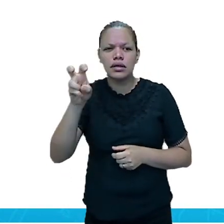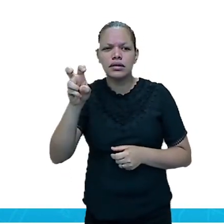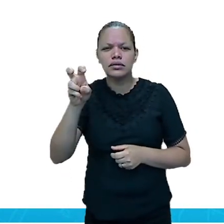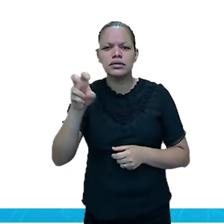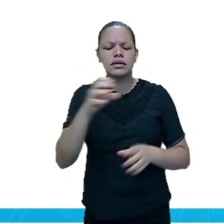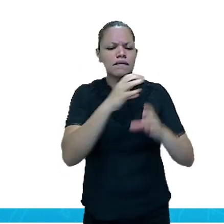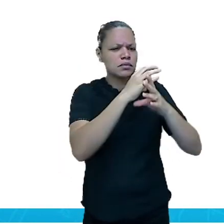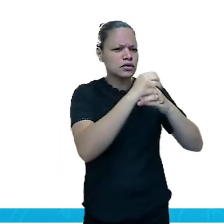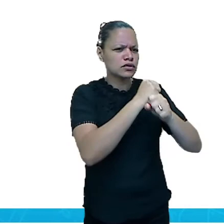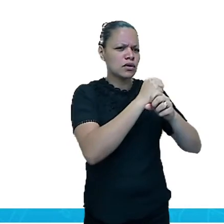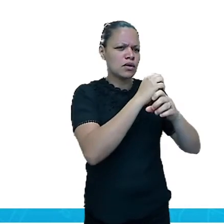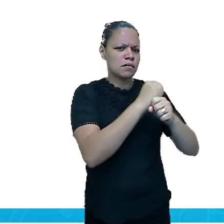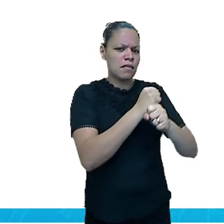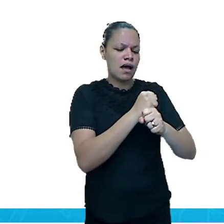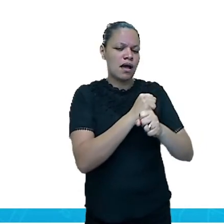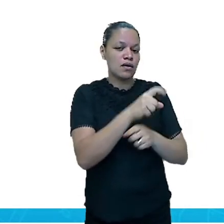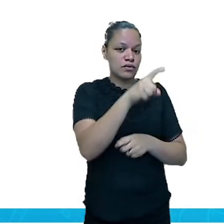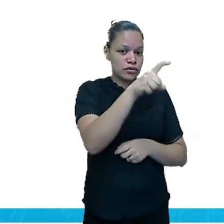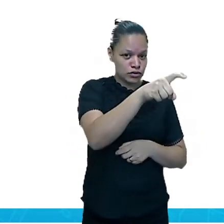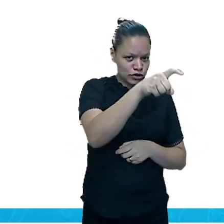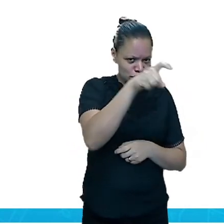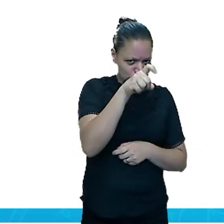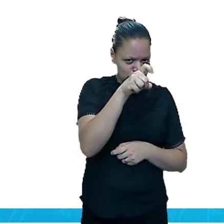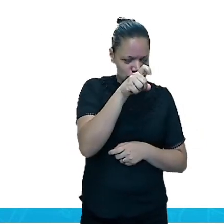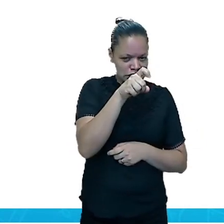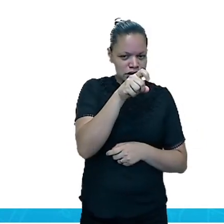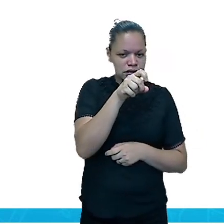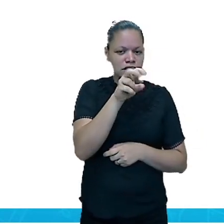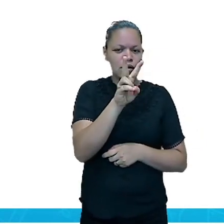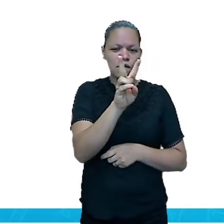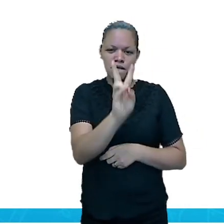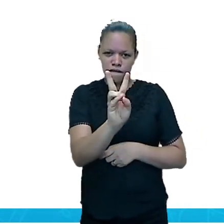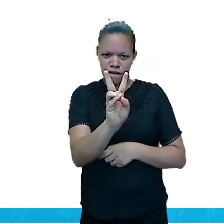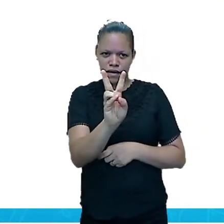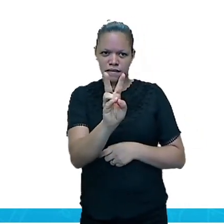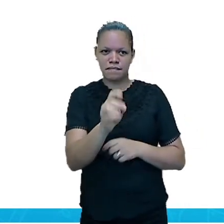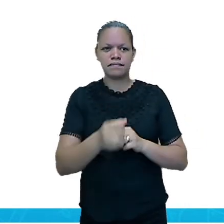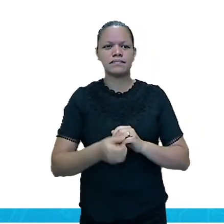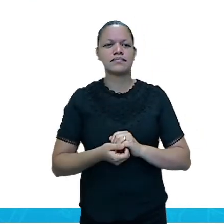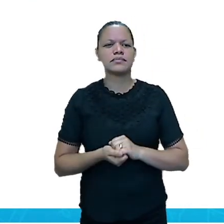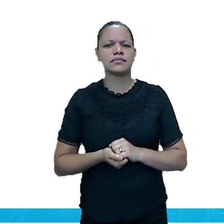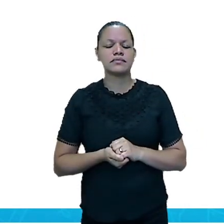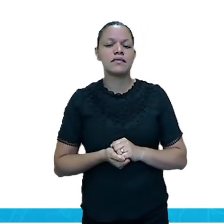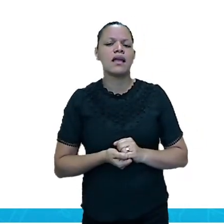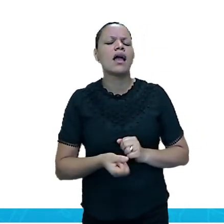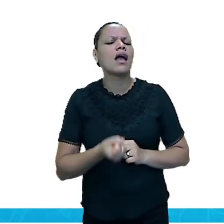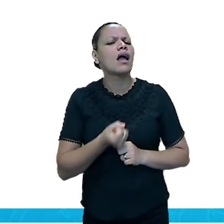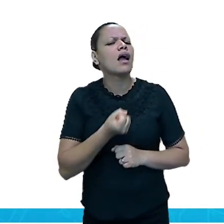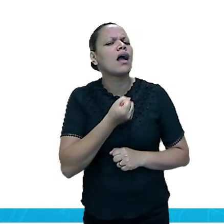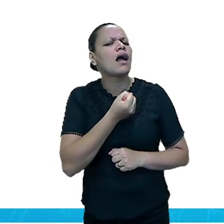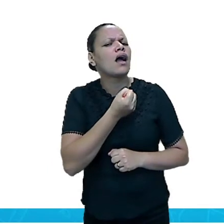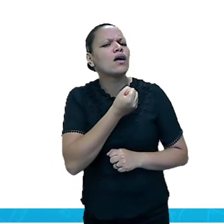10 mais 5, representando no algarismo romano. Para representar o número